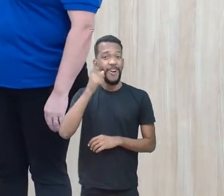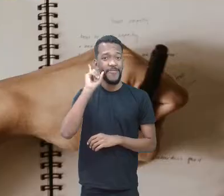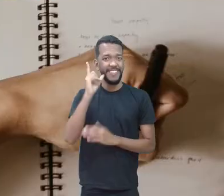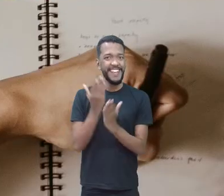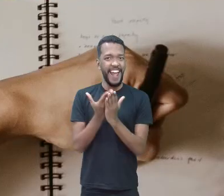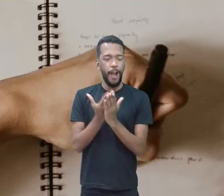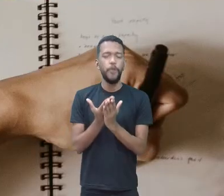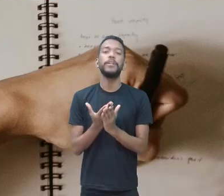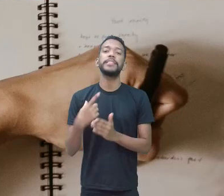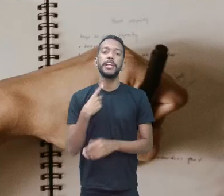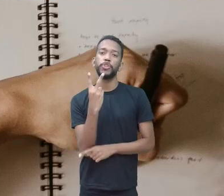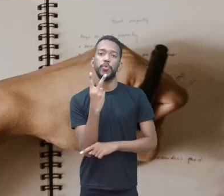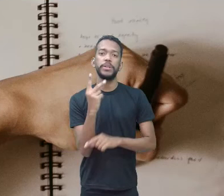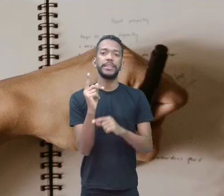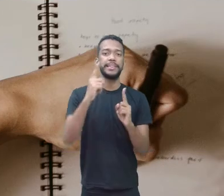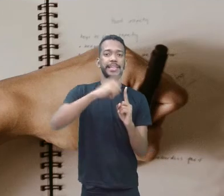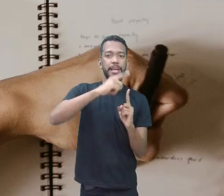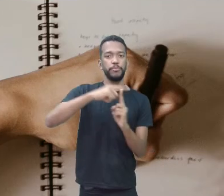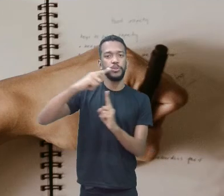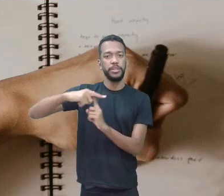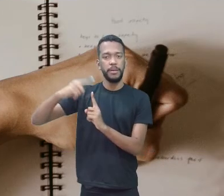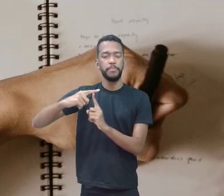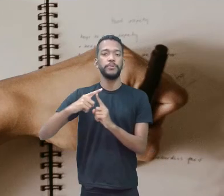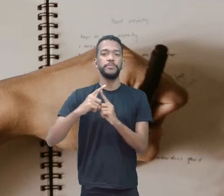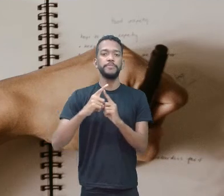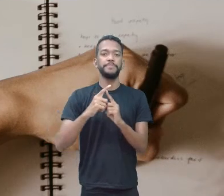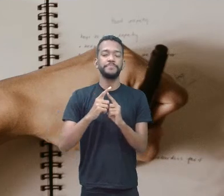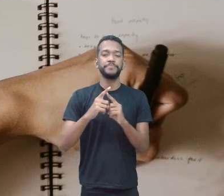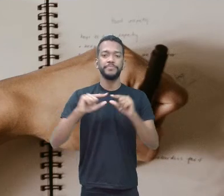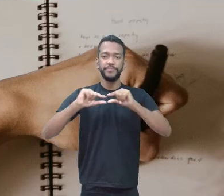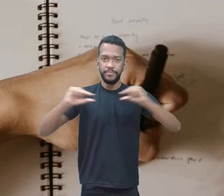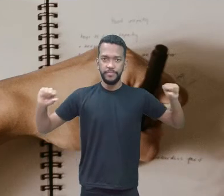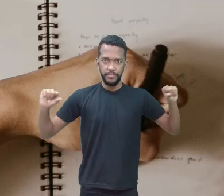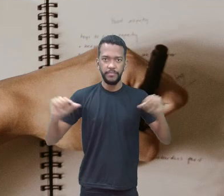tipos de orações. Eu apresentei para vocês e falei